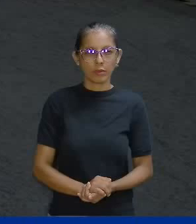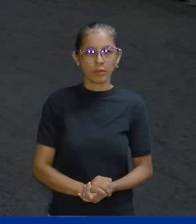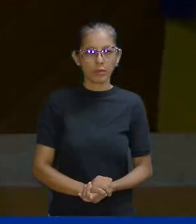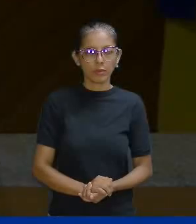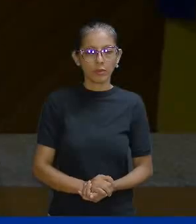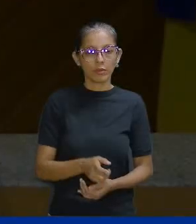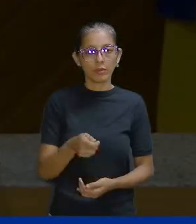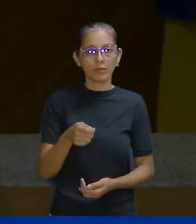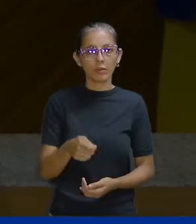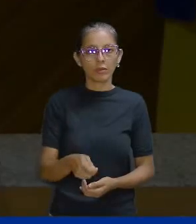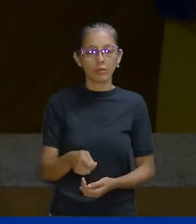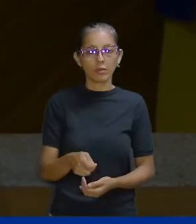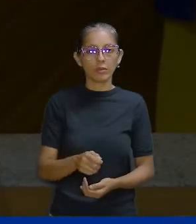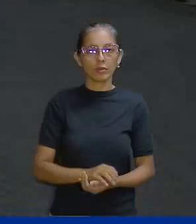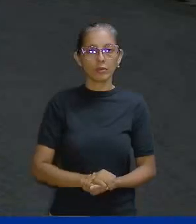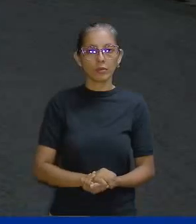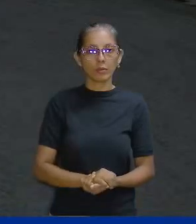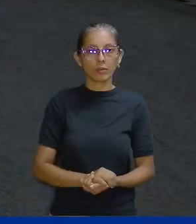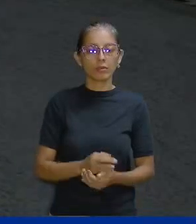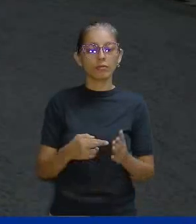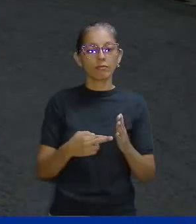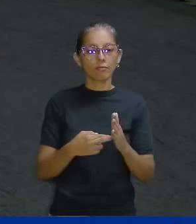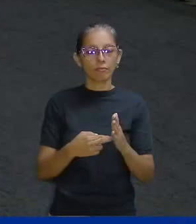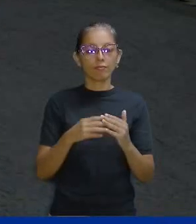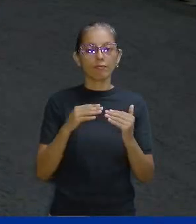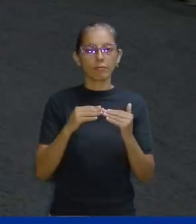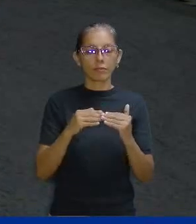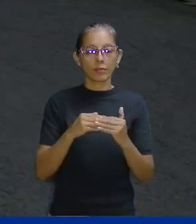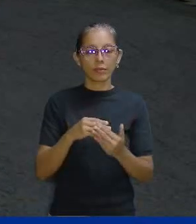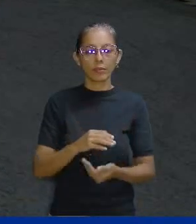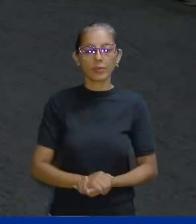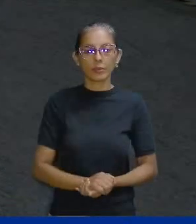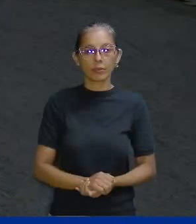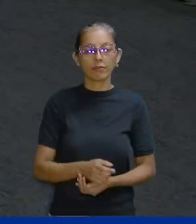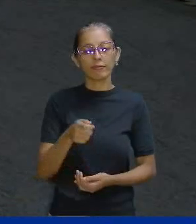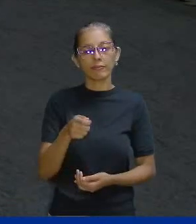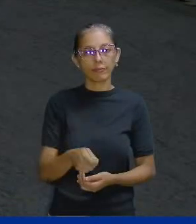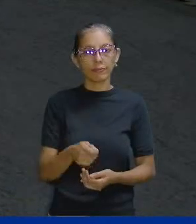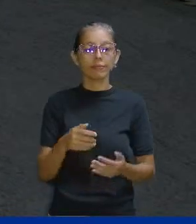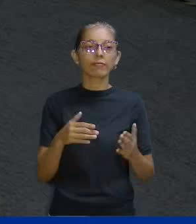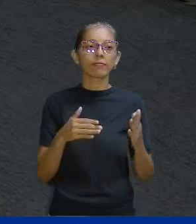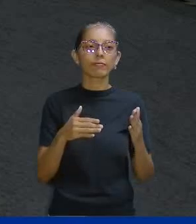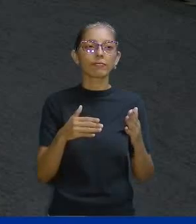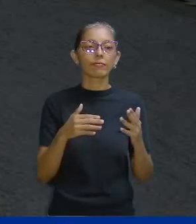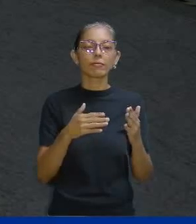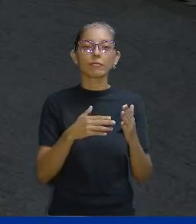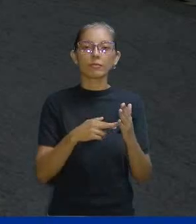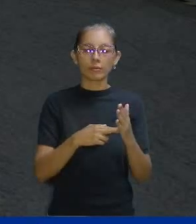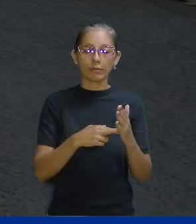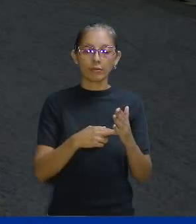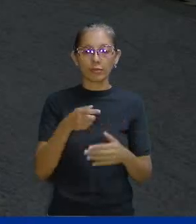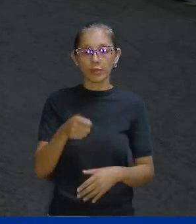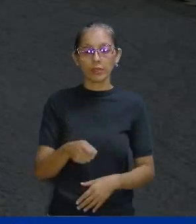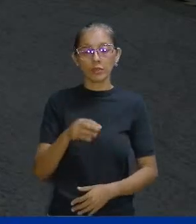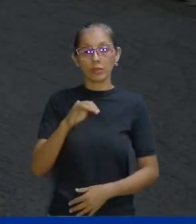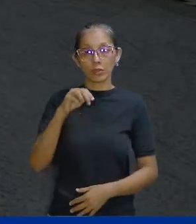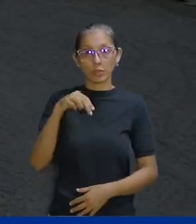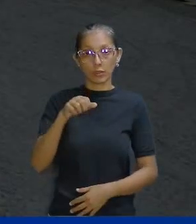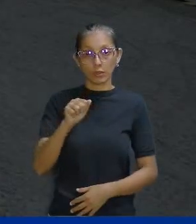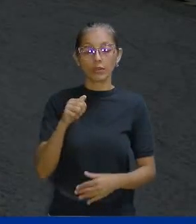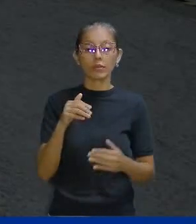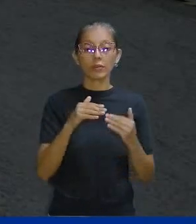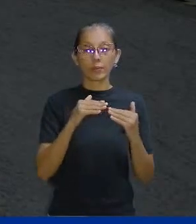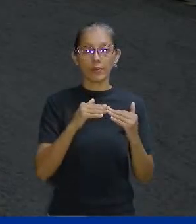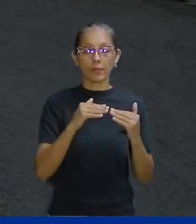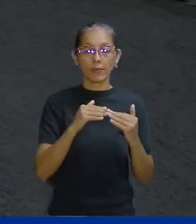Juiz Rômulo Araújo. Acompanho o relator, senhor presidente. Juiz Anselmo Gonçalves. Acompanho o relator. Tina Souza.